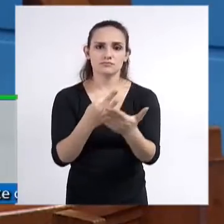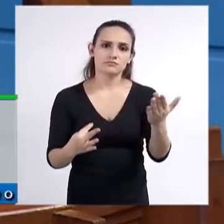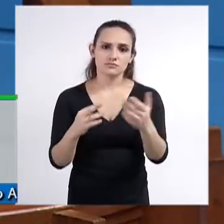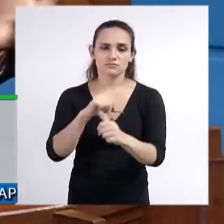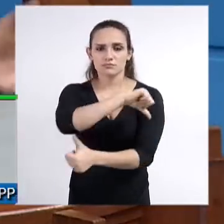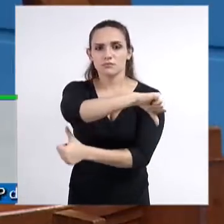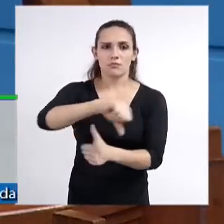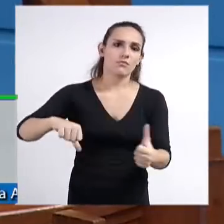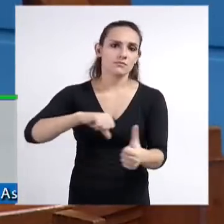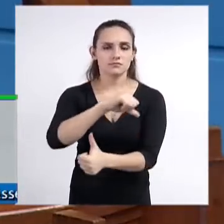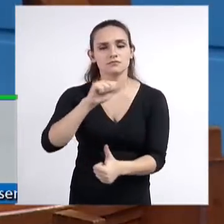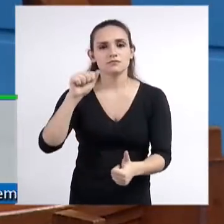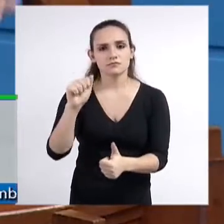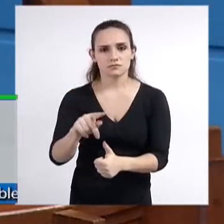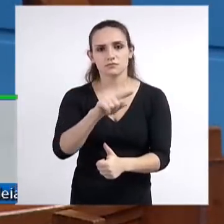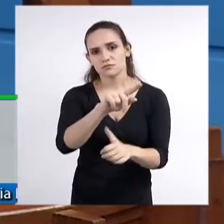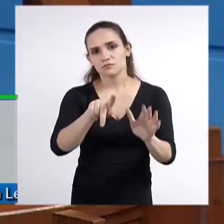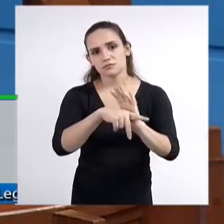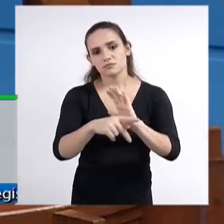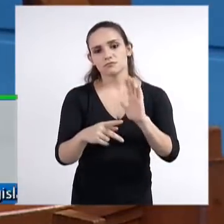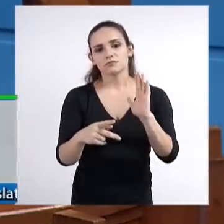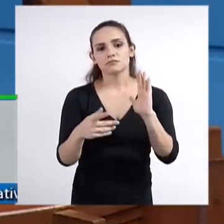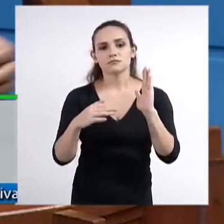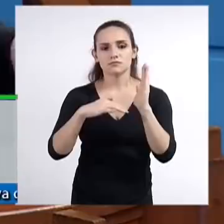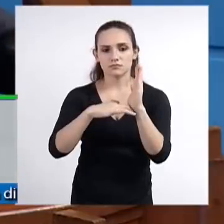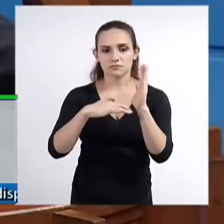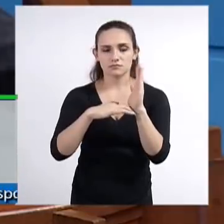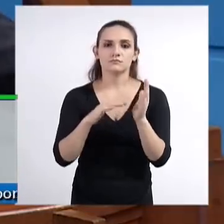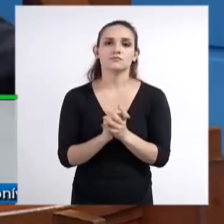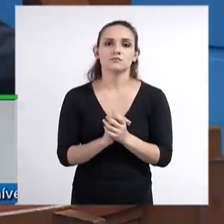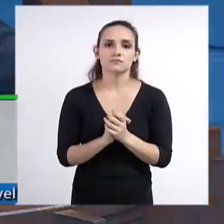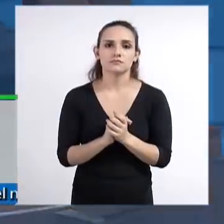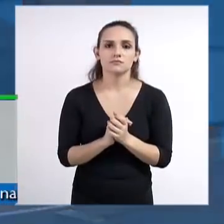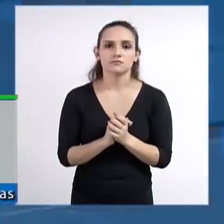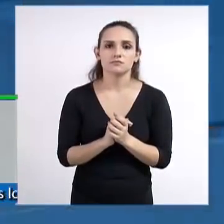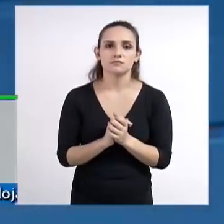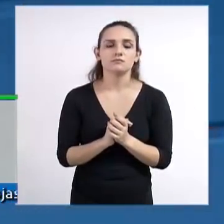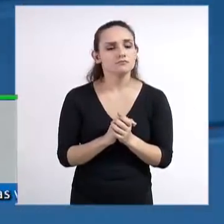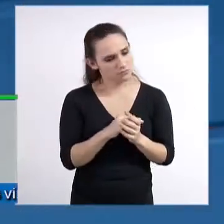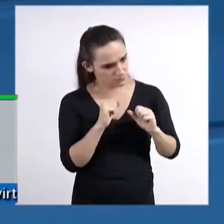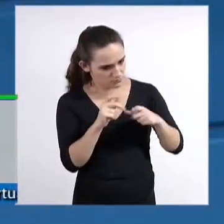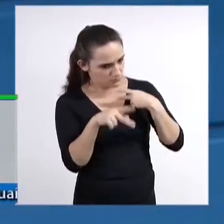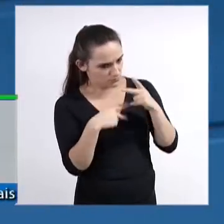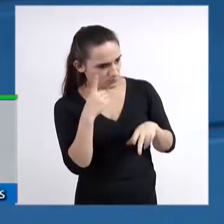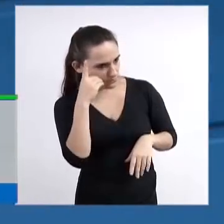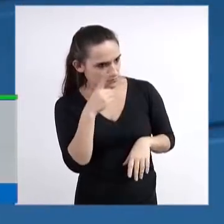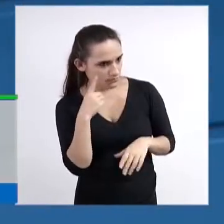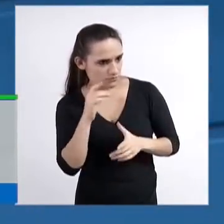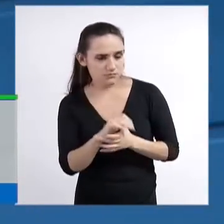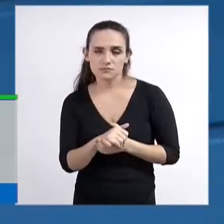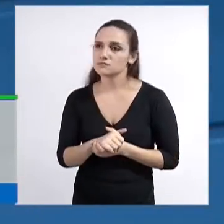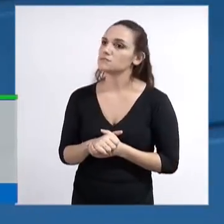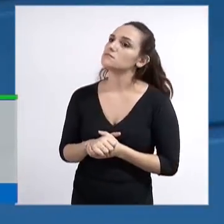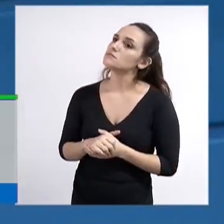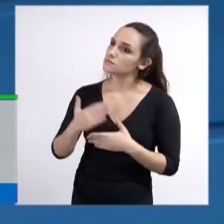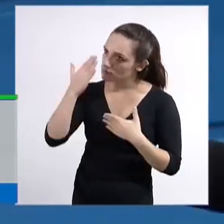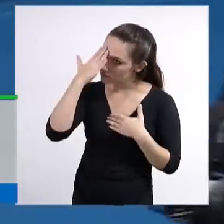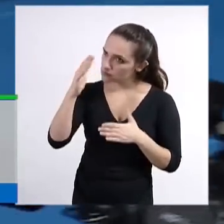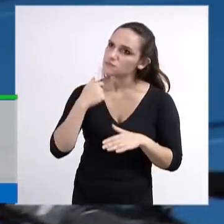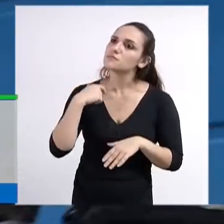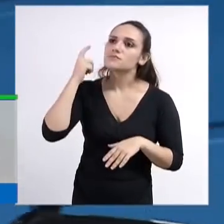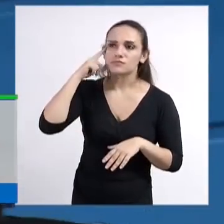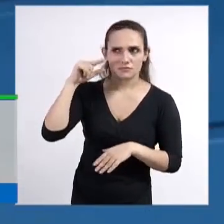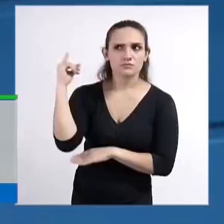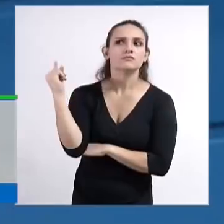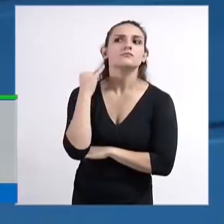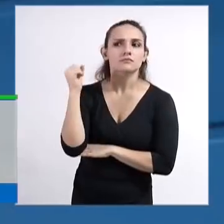da Previdência que altera a Constituição brasileira. Pois não, deputado. Obrigado pela parte. Eu acho importantíssimo, Cabombi, a fala de